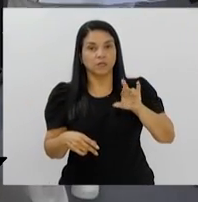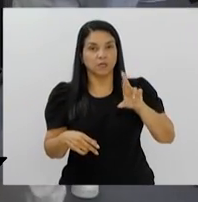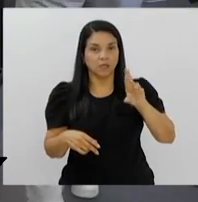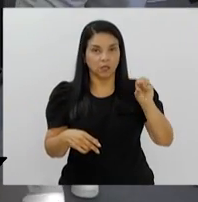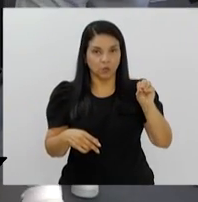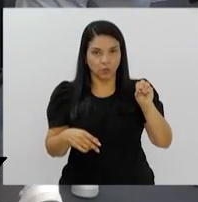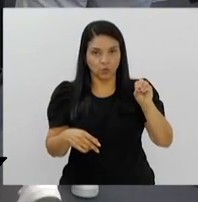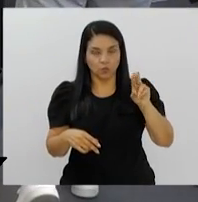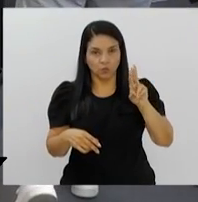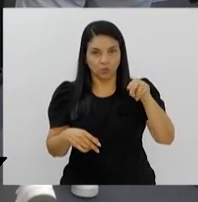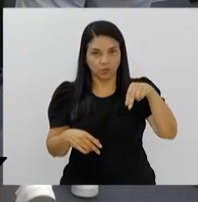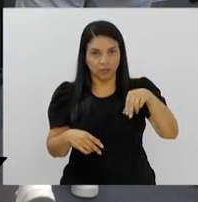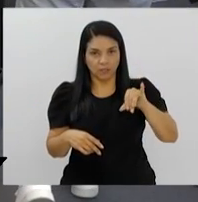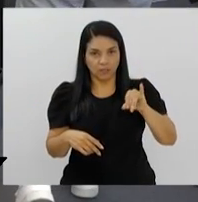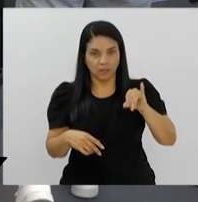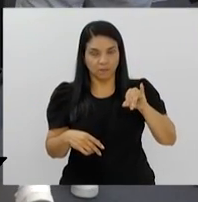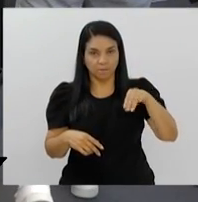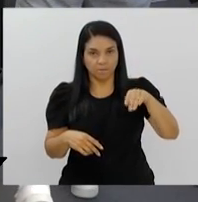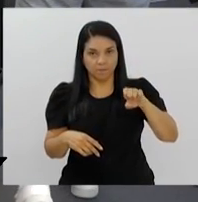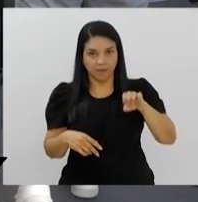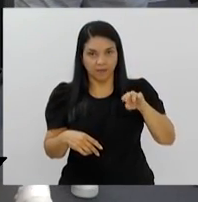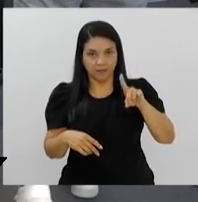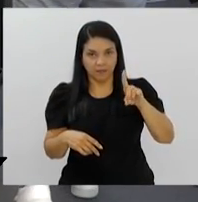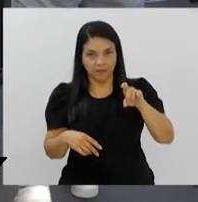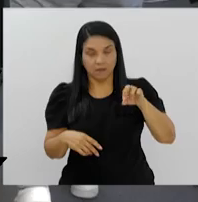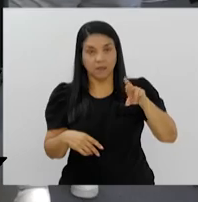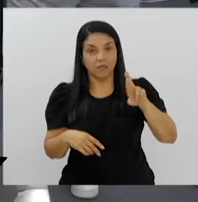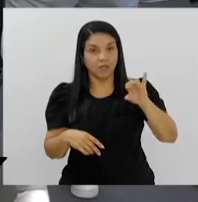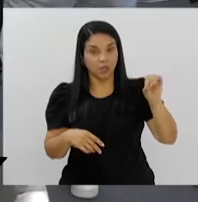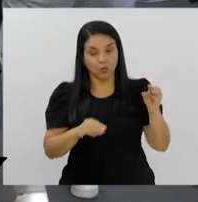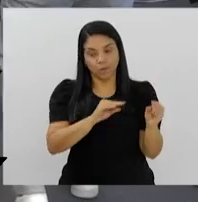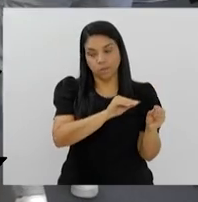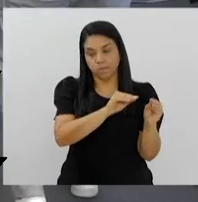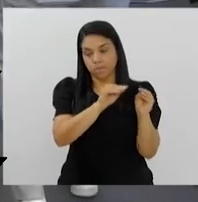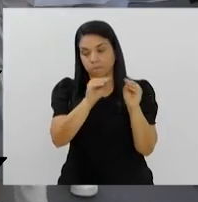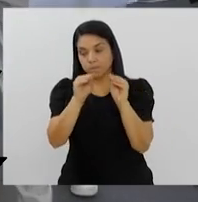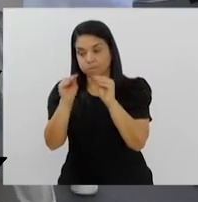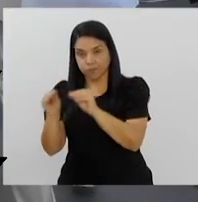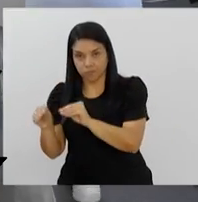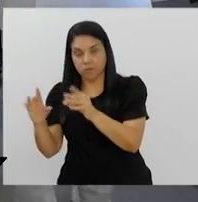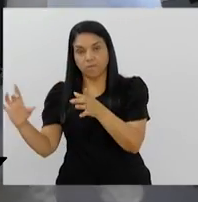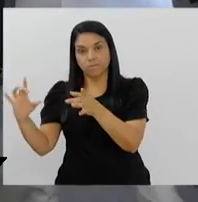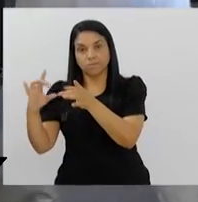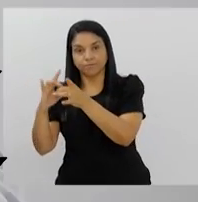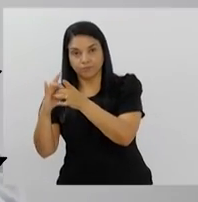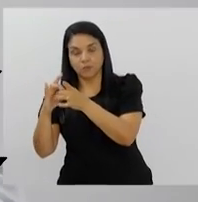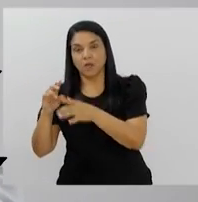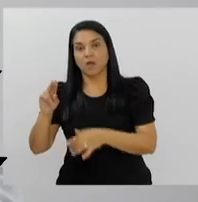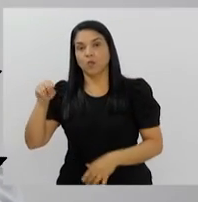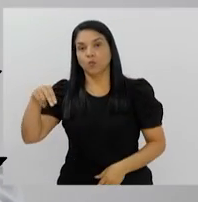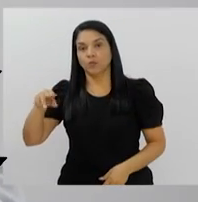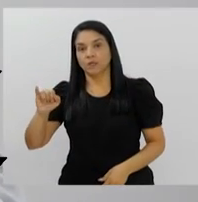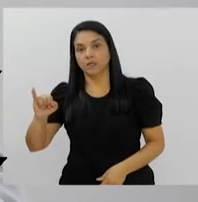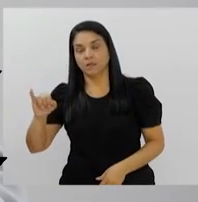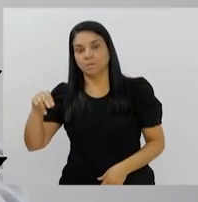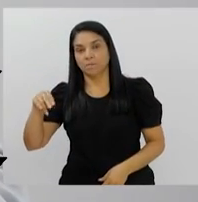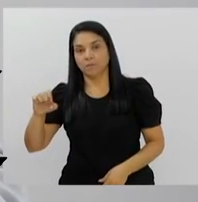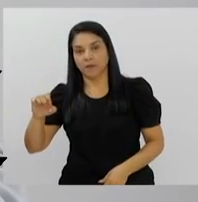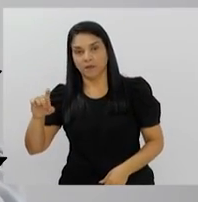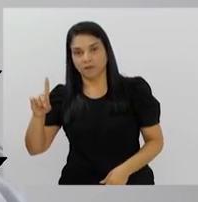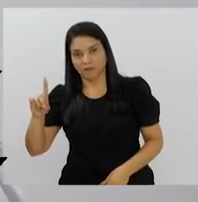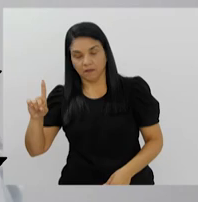FG onde nós tivemos várias dificuldades dos consumidores em acessar o sistema de